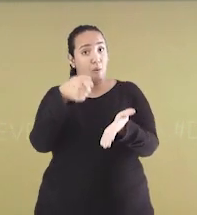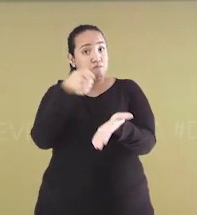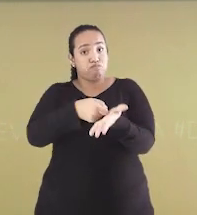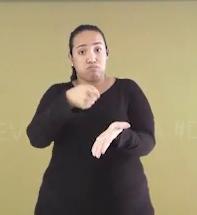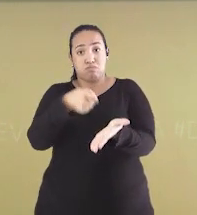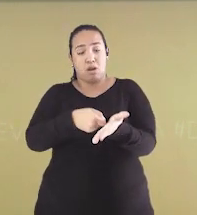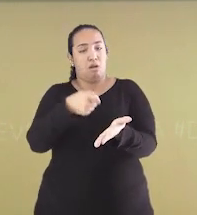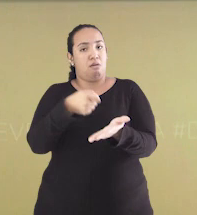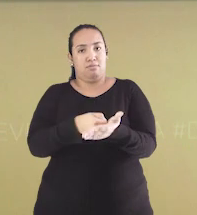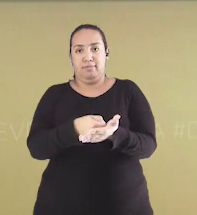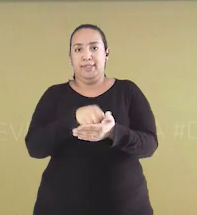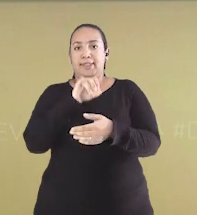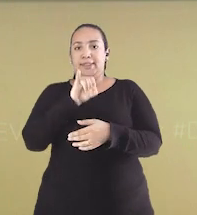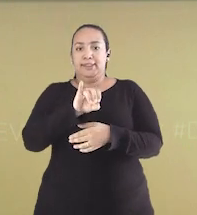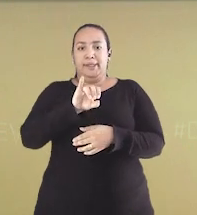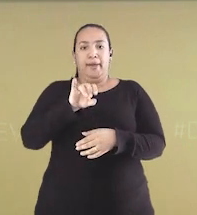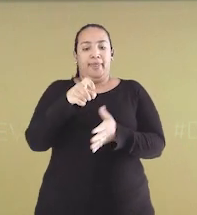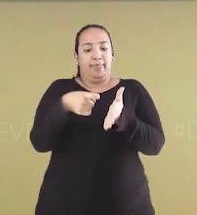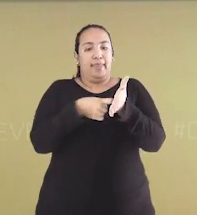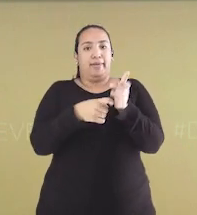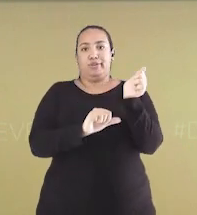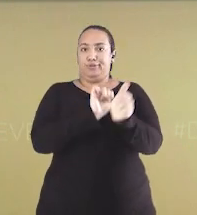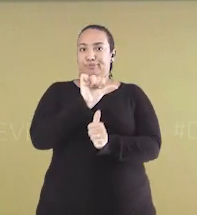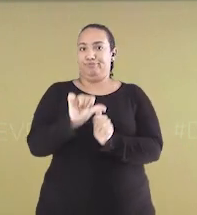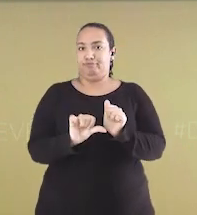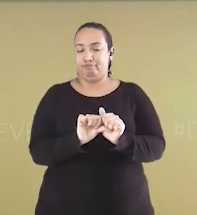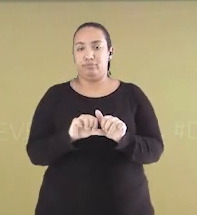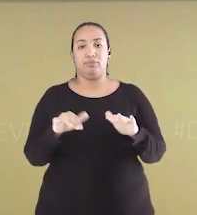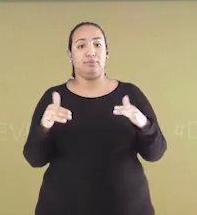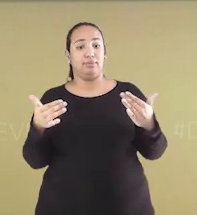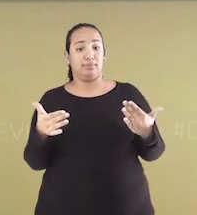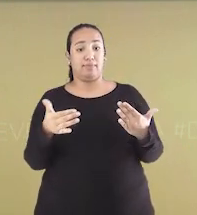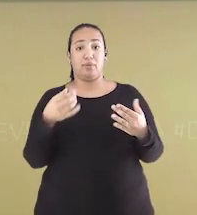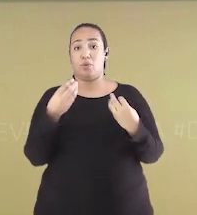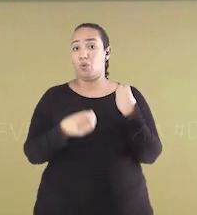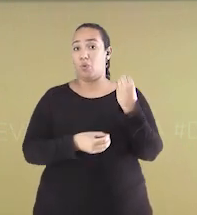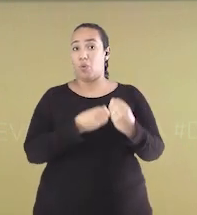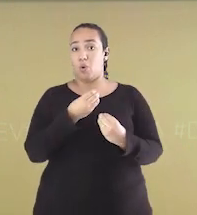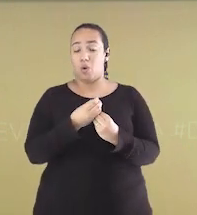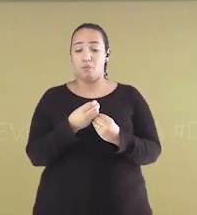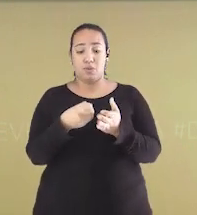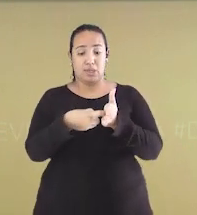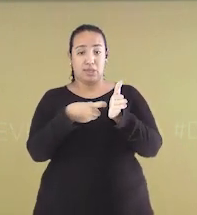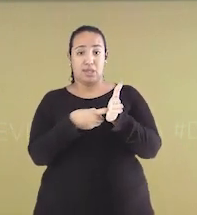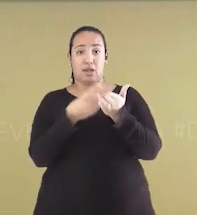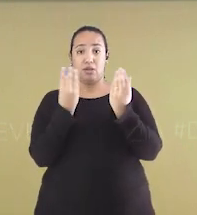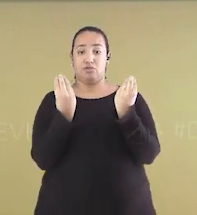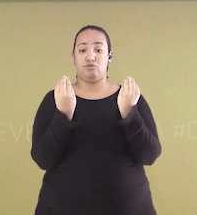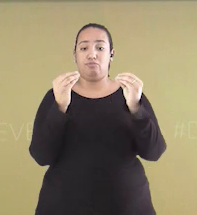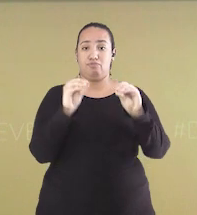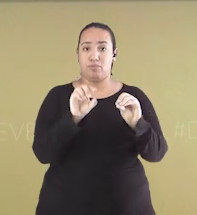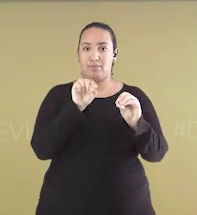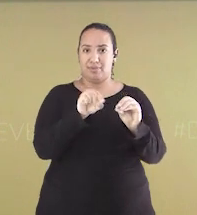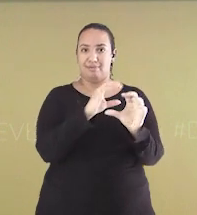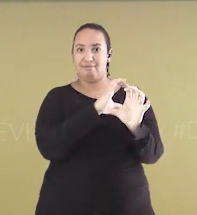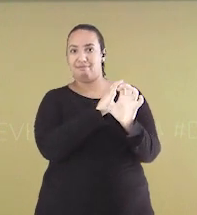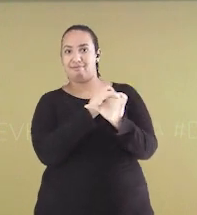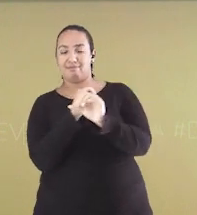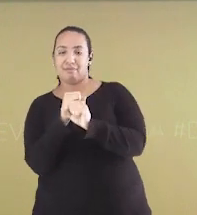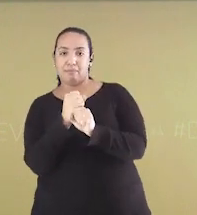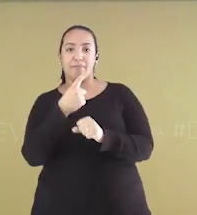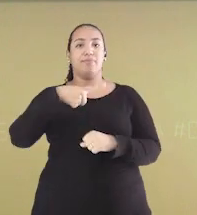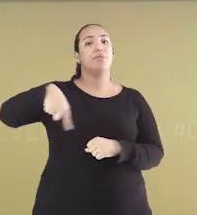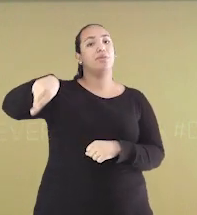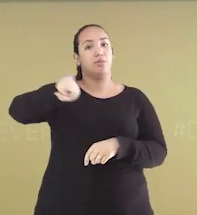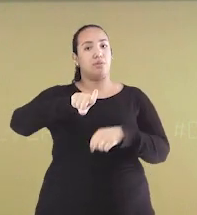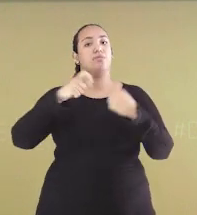cálculo referente à transformação da taxa. Para que a taxa ela seja incorporada na fórmula durante o cálculo, nós